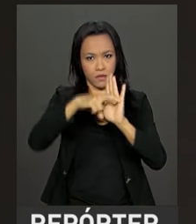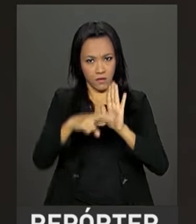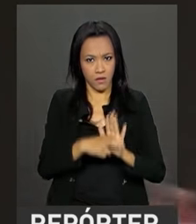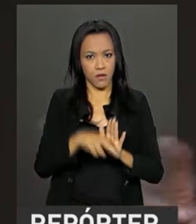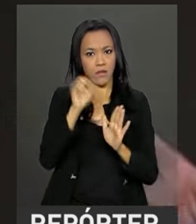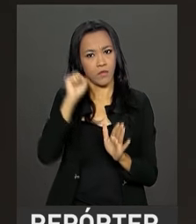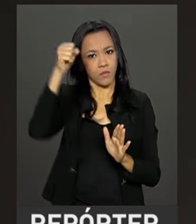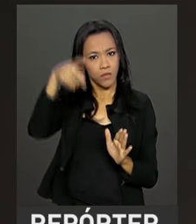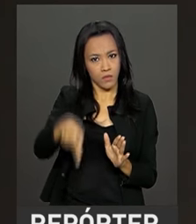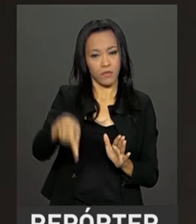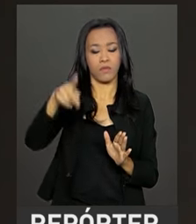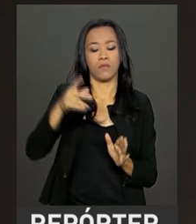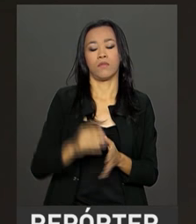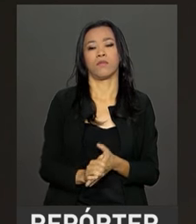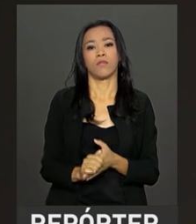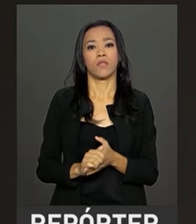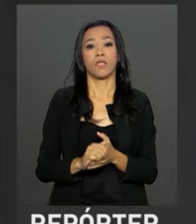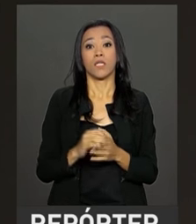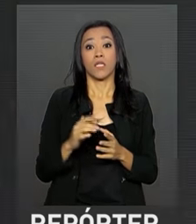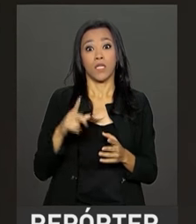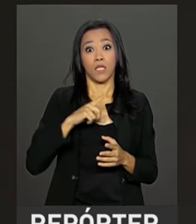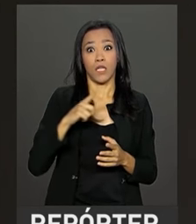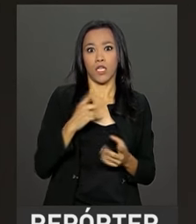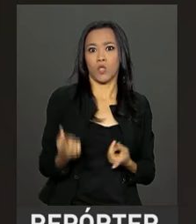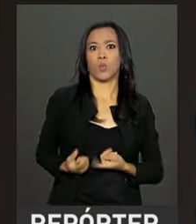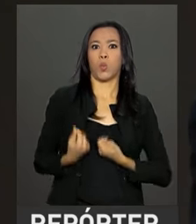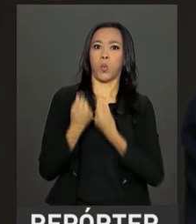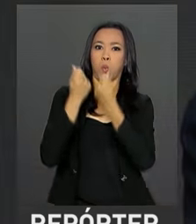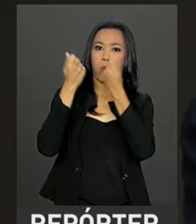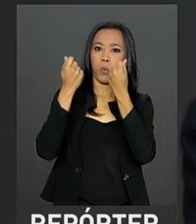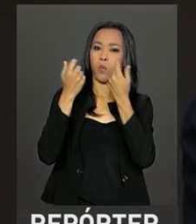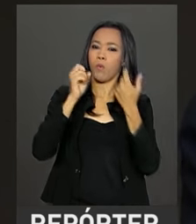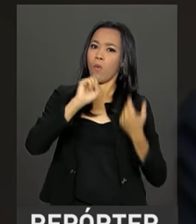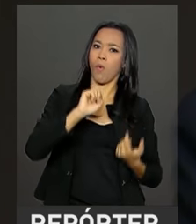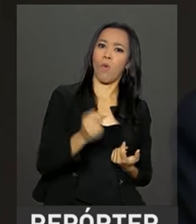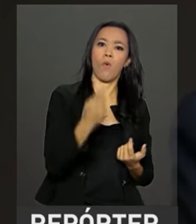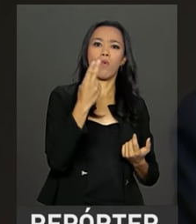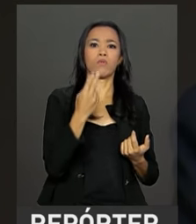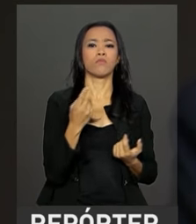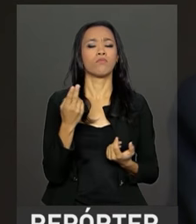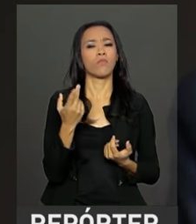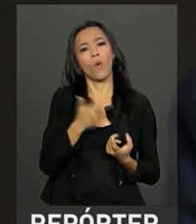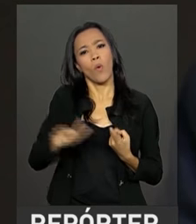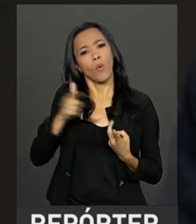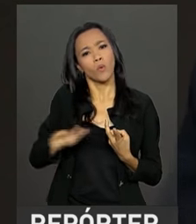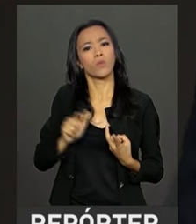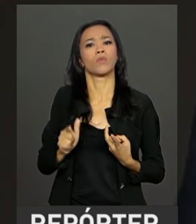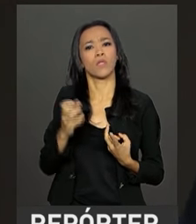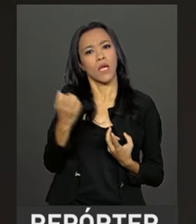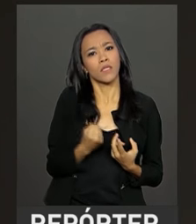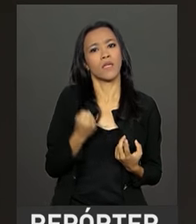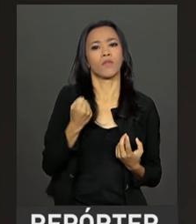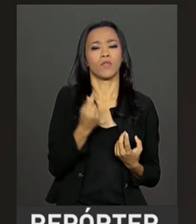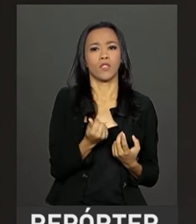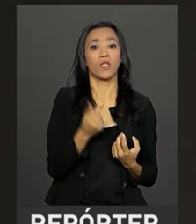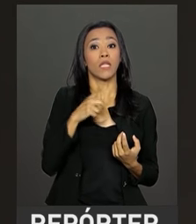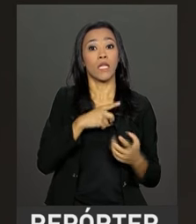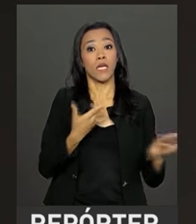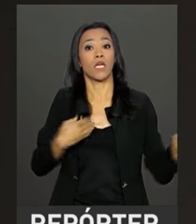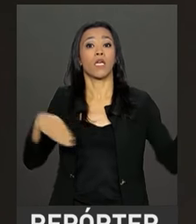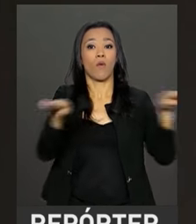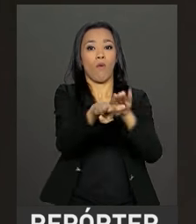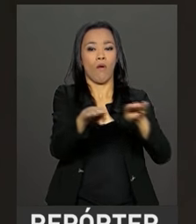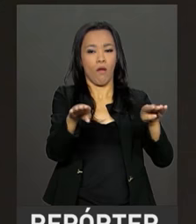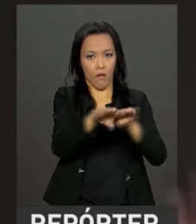recebem valores aliás o vencimento e subsídios tenham o mesmo padrão